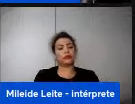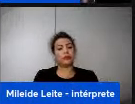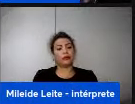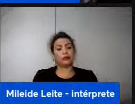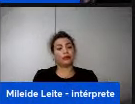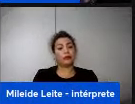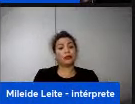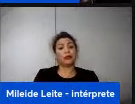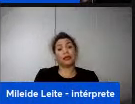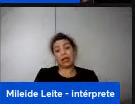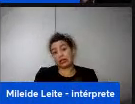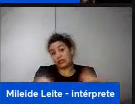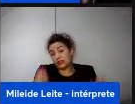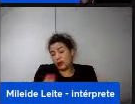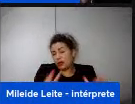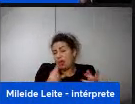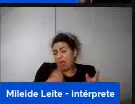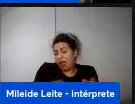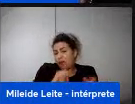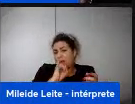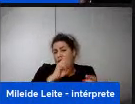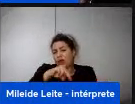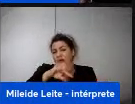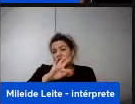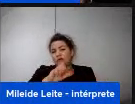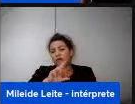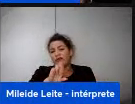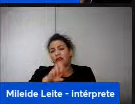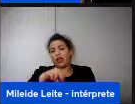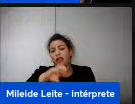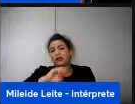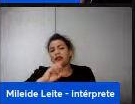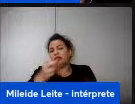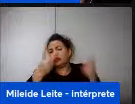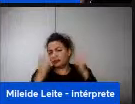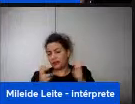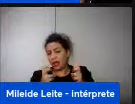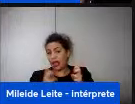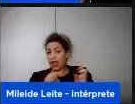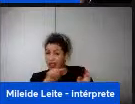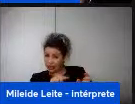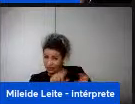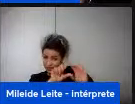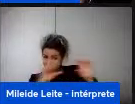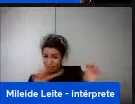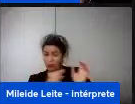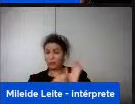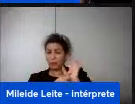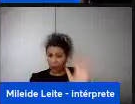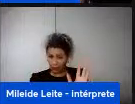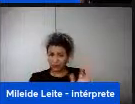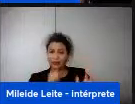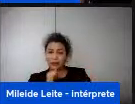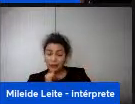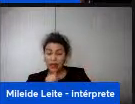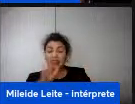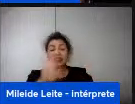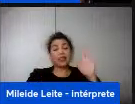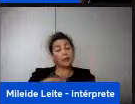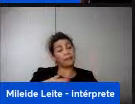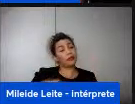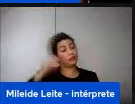Ah, então, isso é uma inferência que eu estou fazendo. E o que essa equação mostra é que essa inferência ela depende do meu